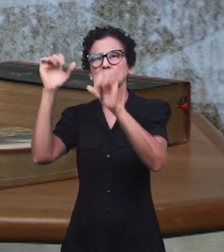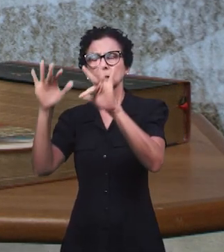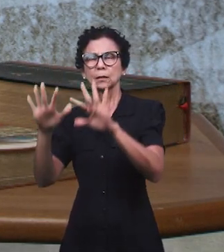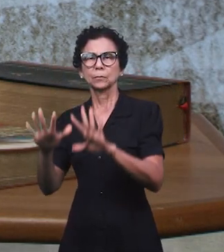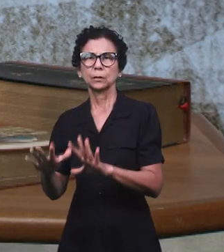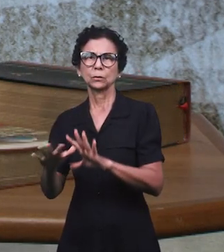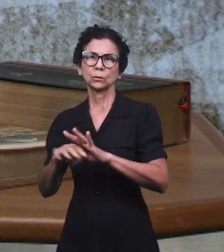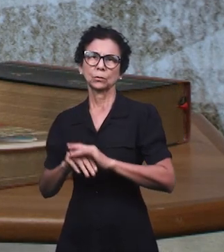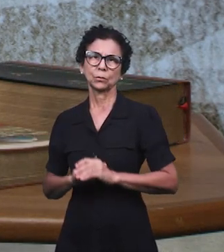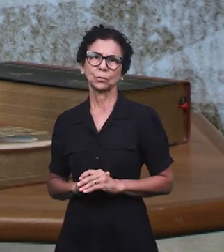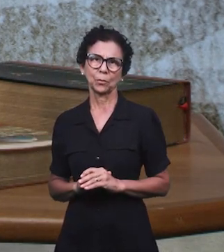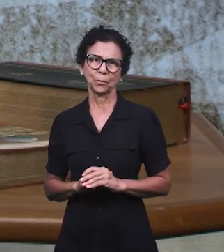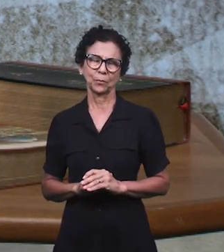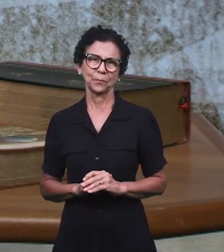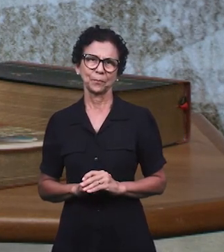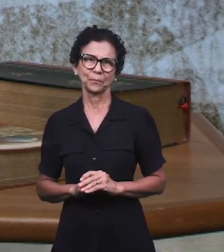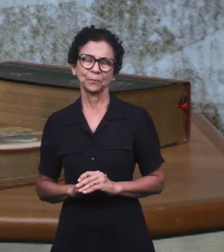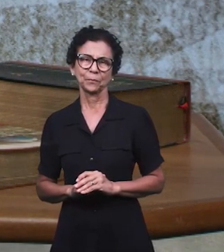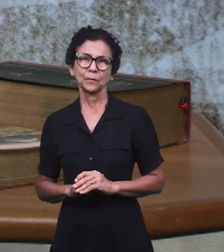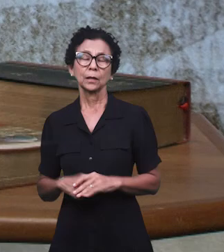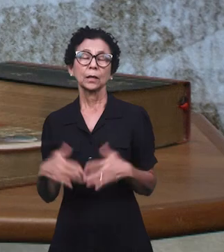ao poço Laarói.